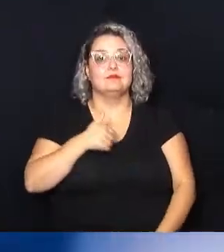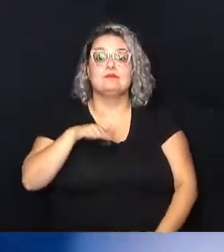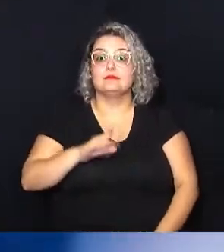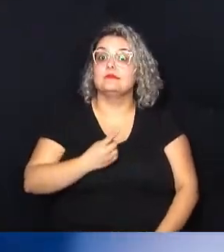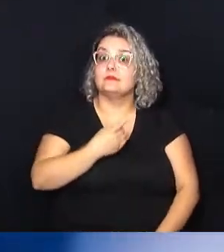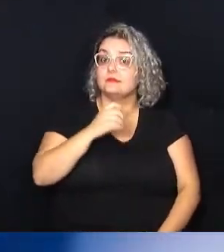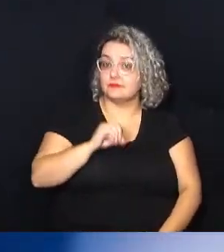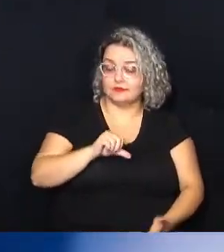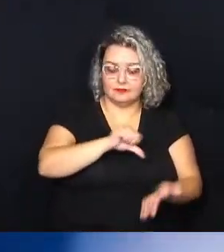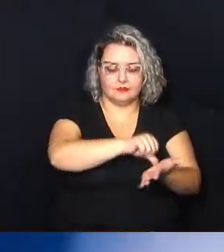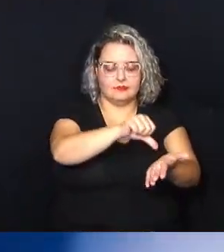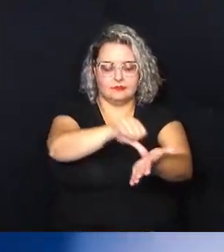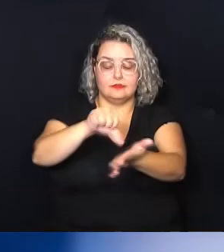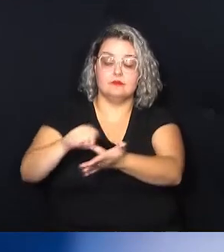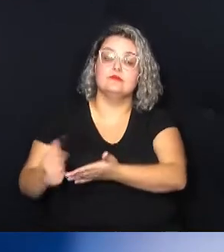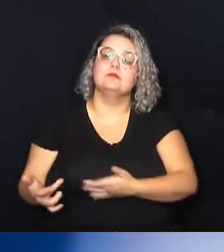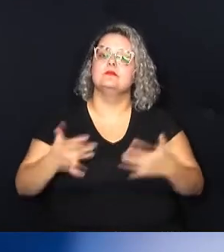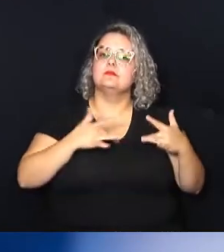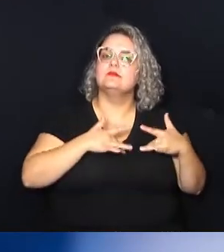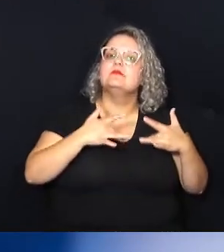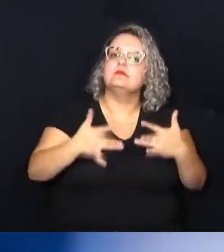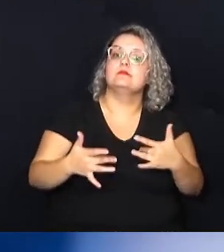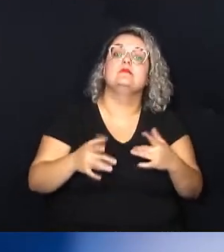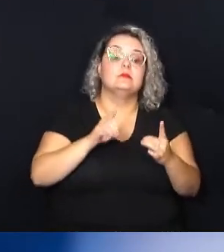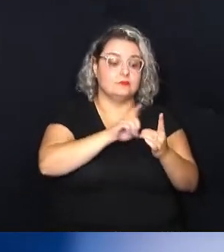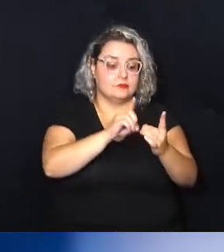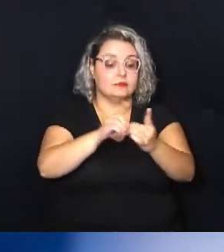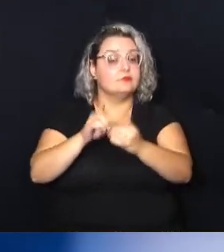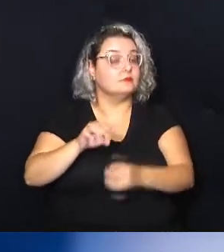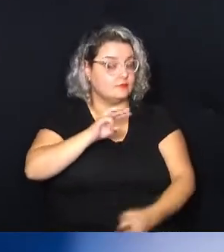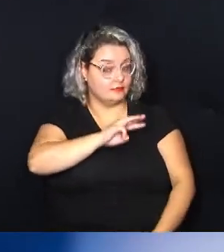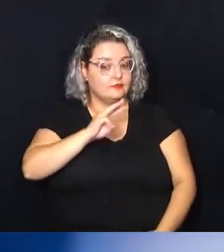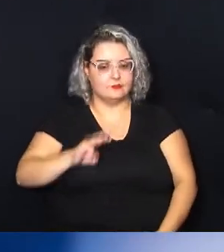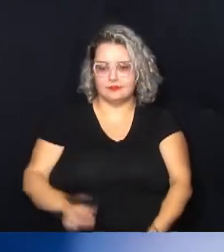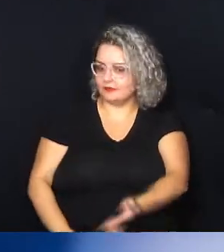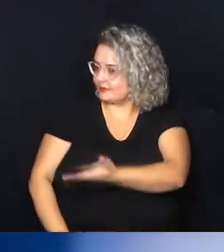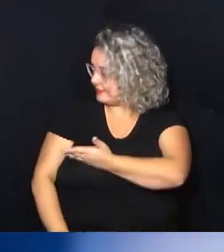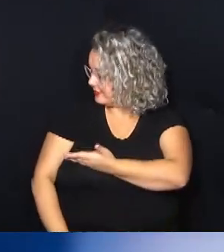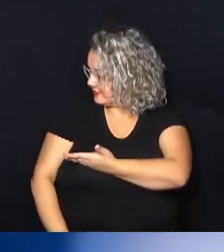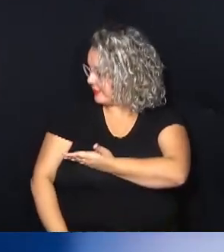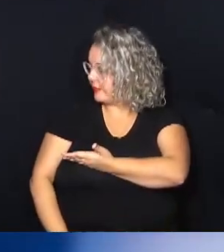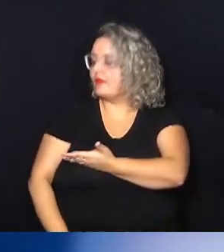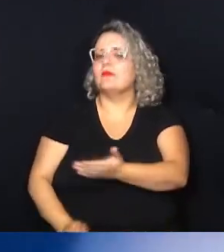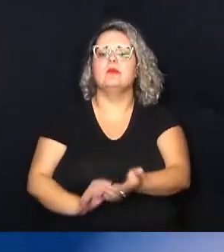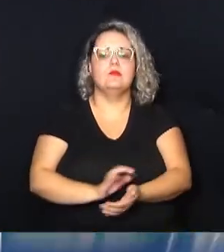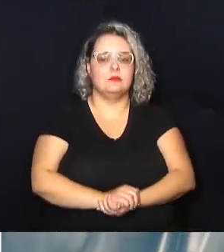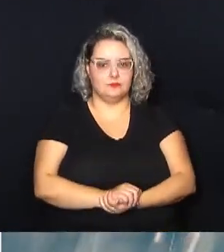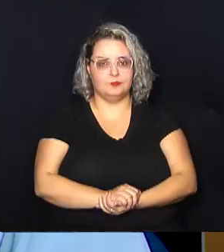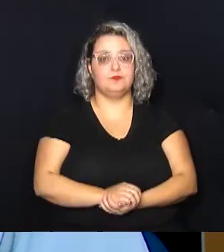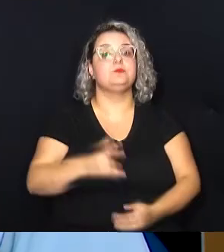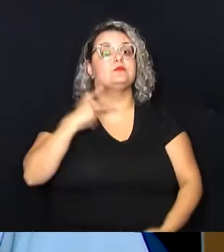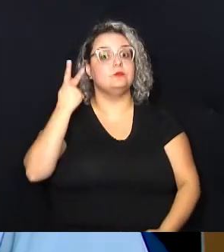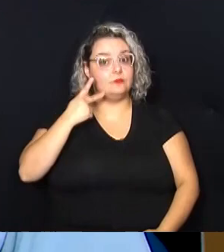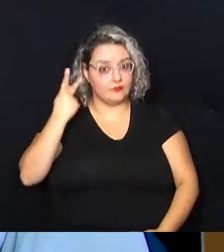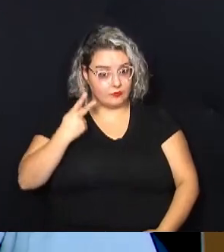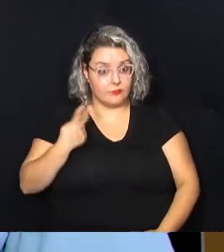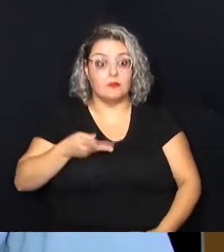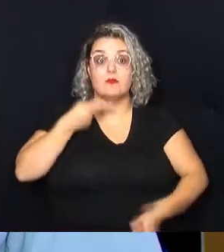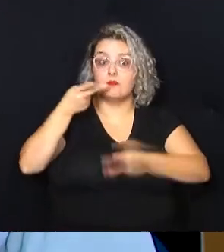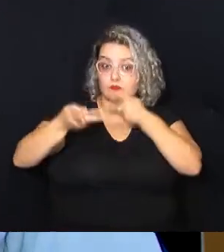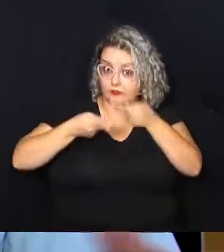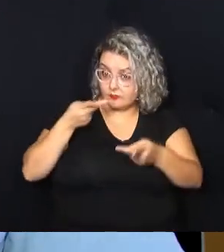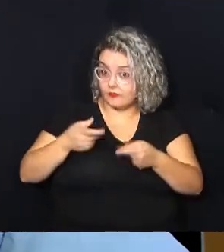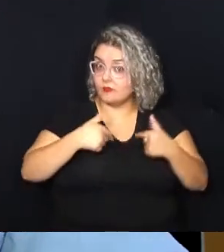são mais de 10 pontos de doação que podem ser consultados no site SOS chuva o parlamentar